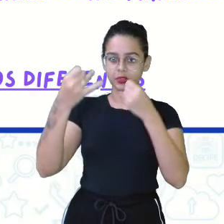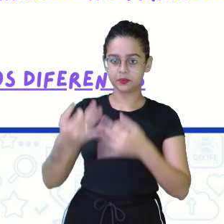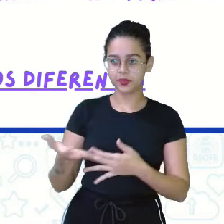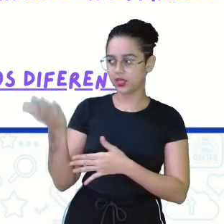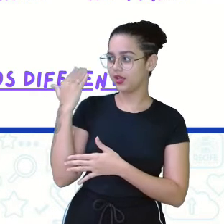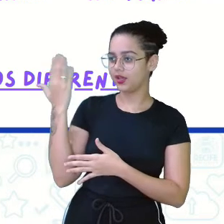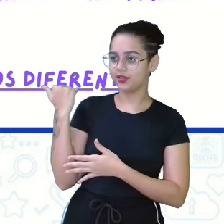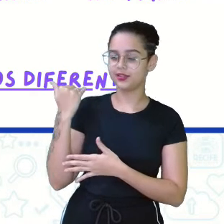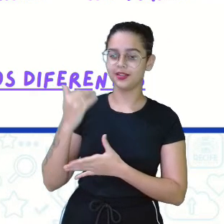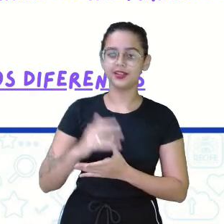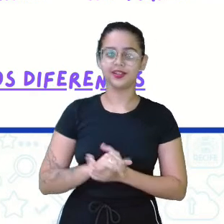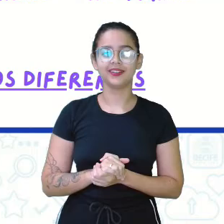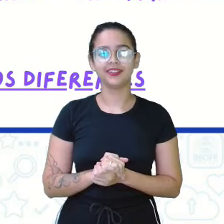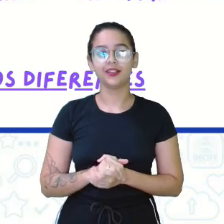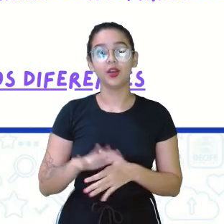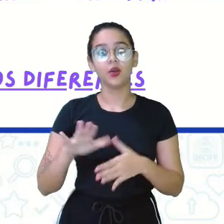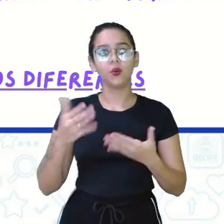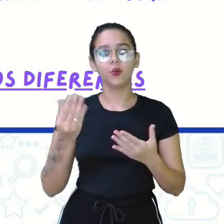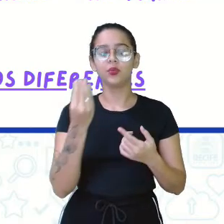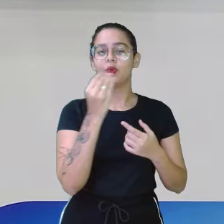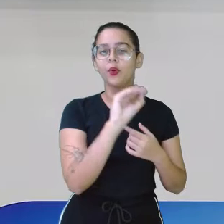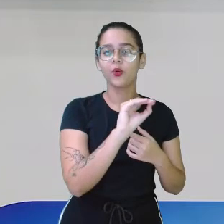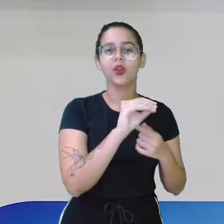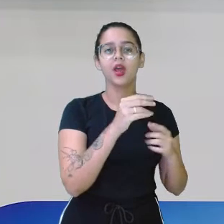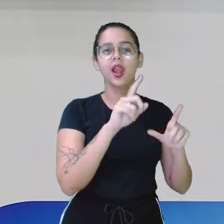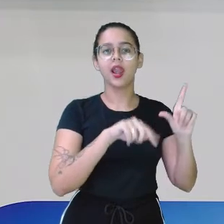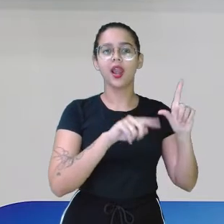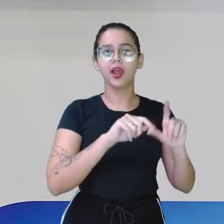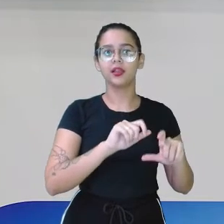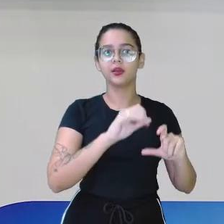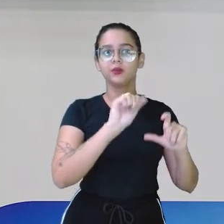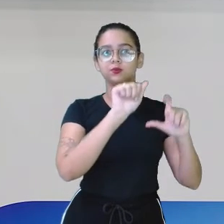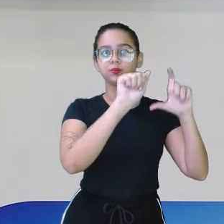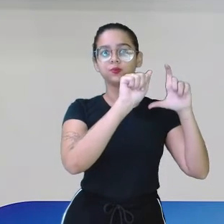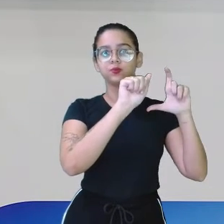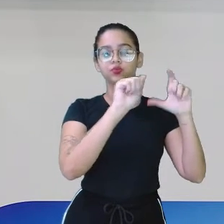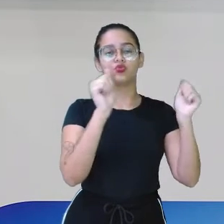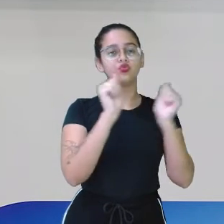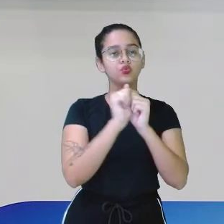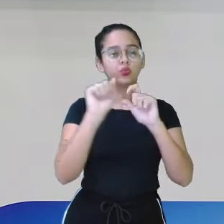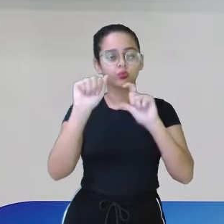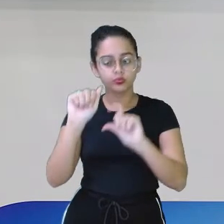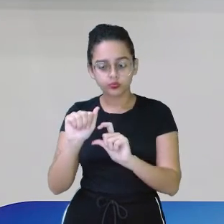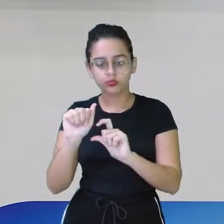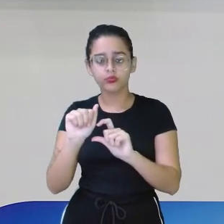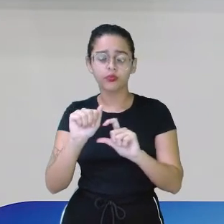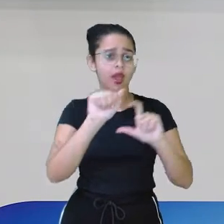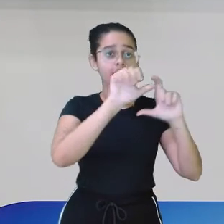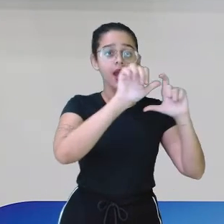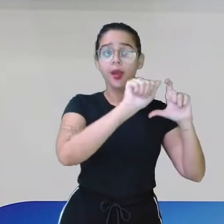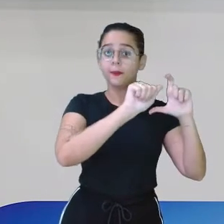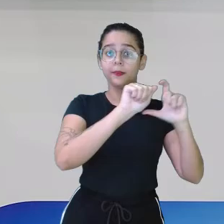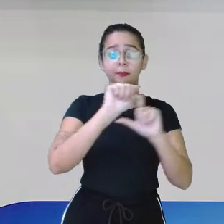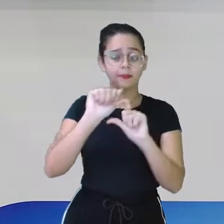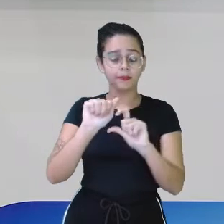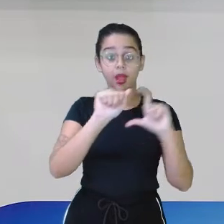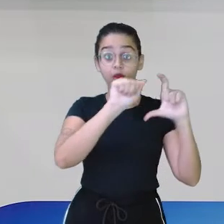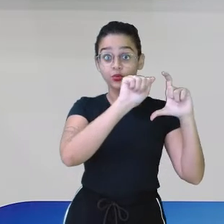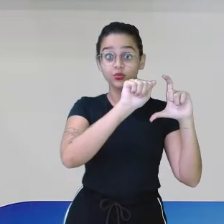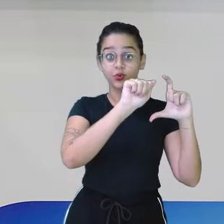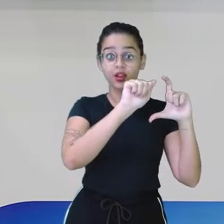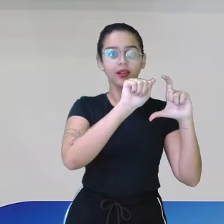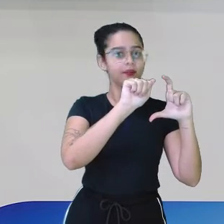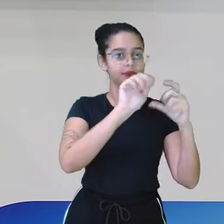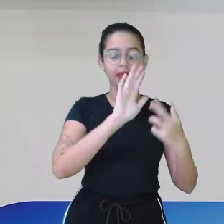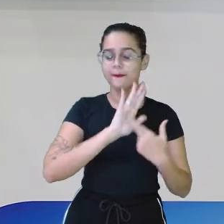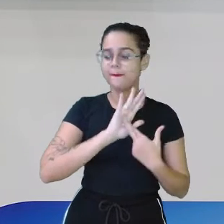vocês anteriormente, né? Quando a gente coloca a letra maiúscula junto de uma minúscula, a maiúscula será aquela